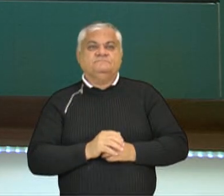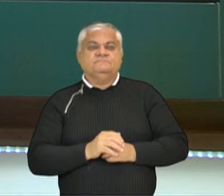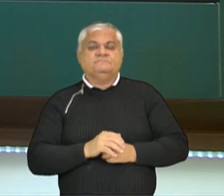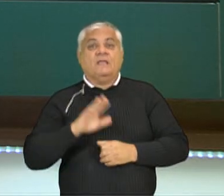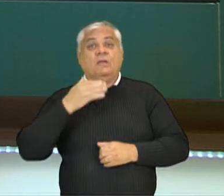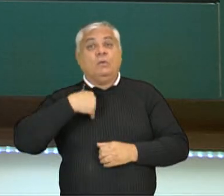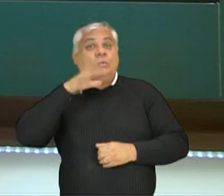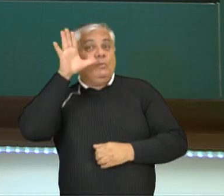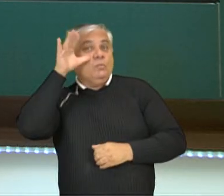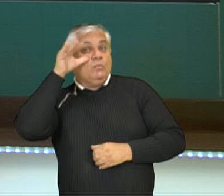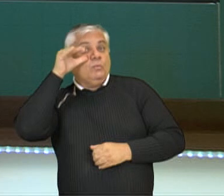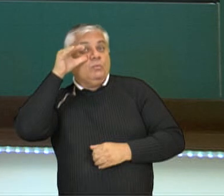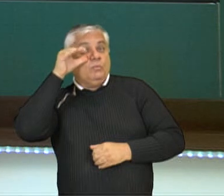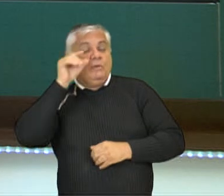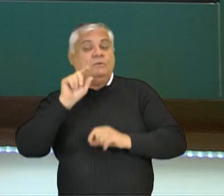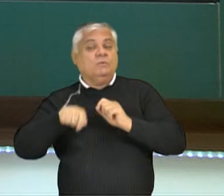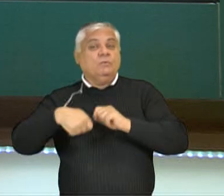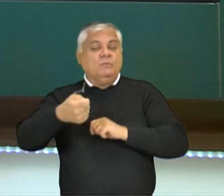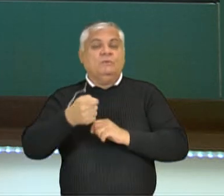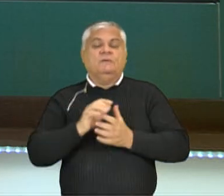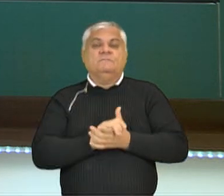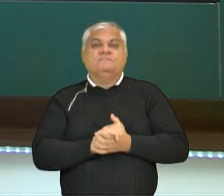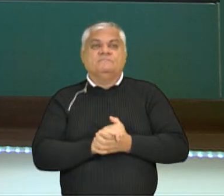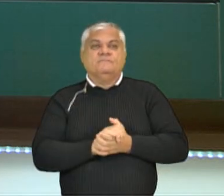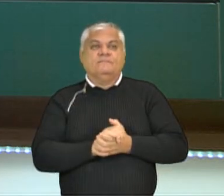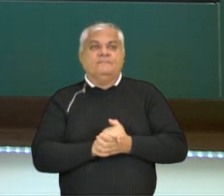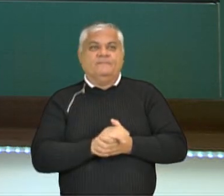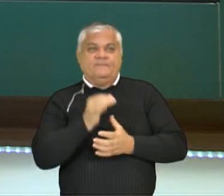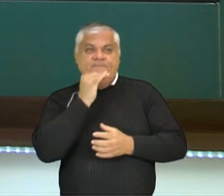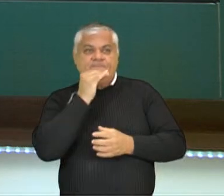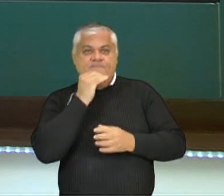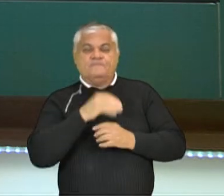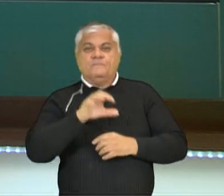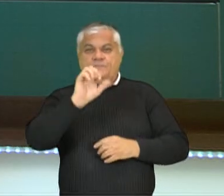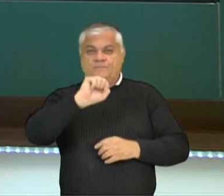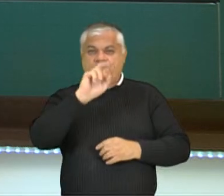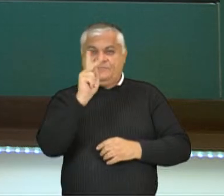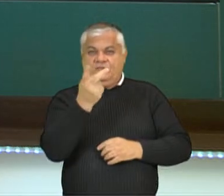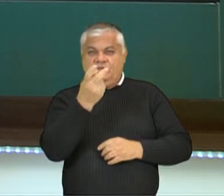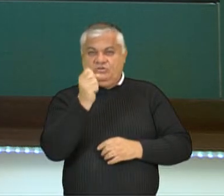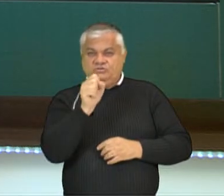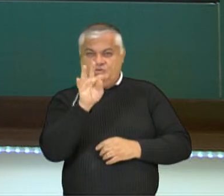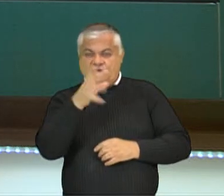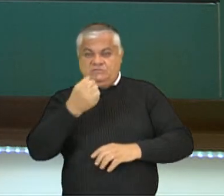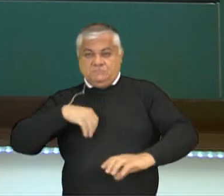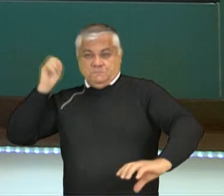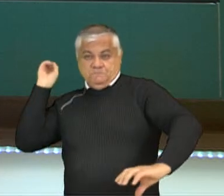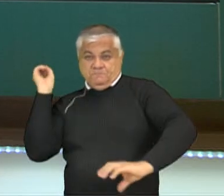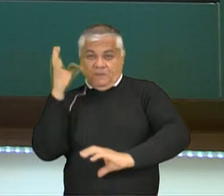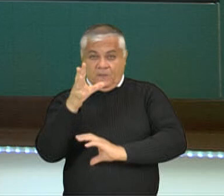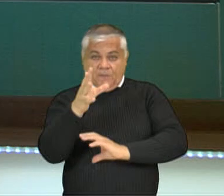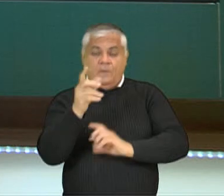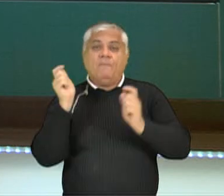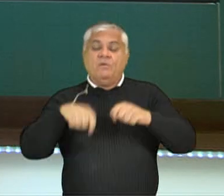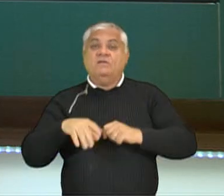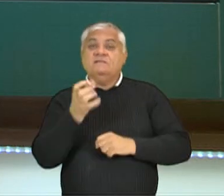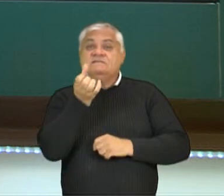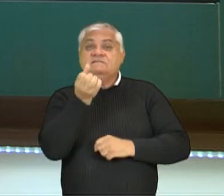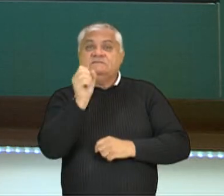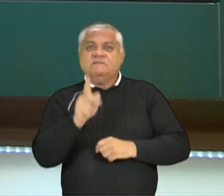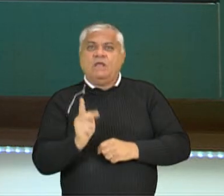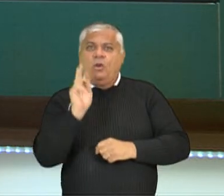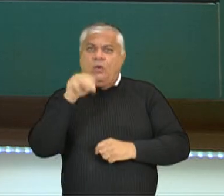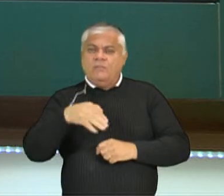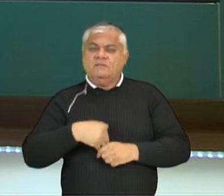Algumas curiosidades do goalball. Os shots, né, que são os tiros, eles podem exceder 60 km por hora. Olha